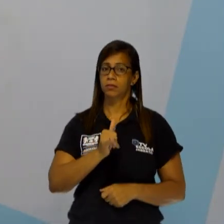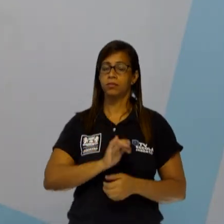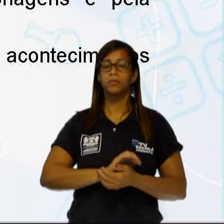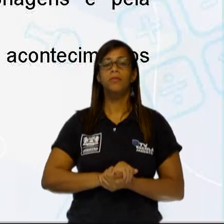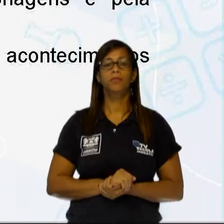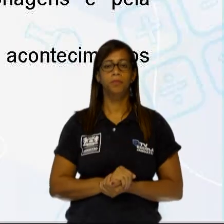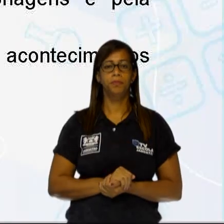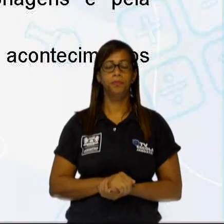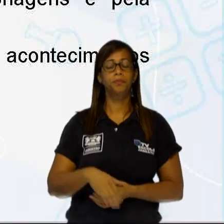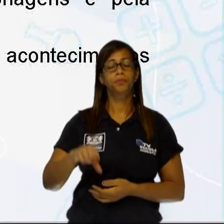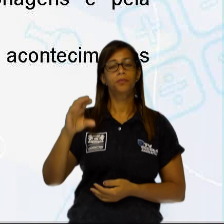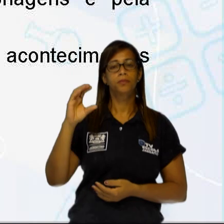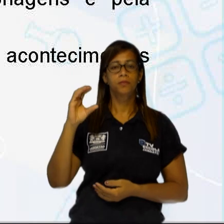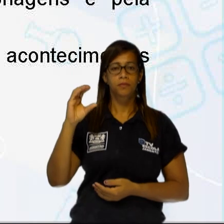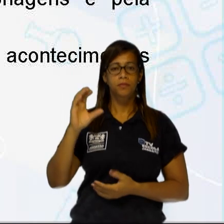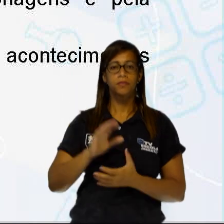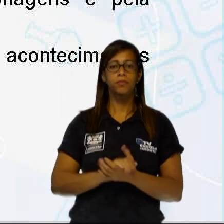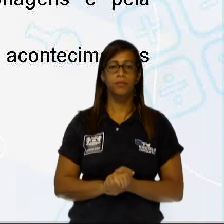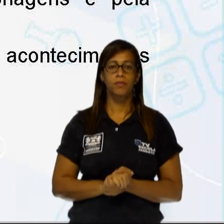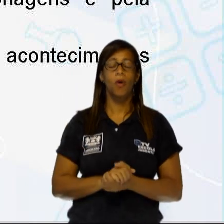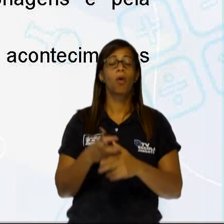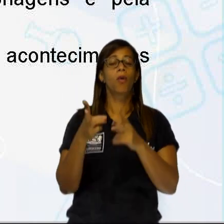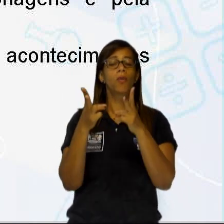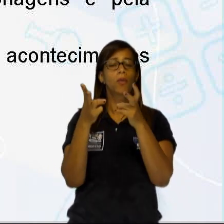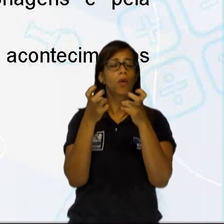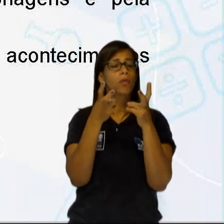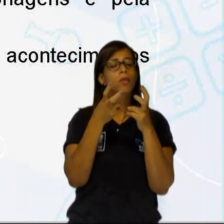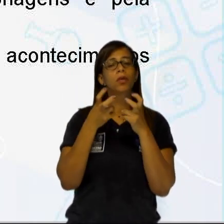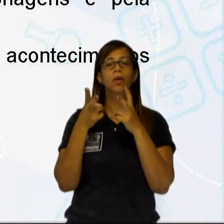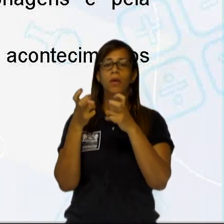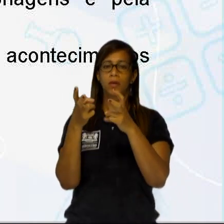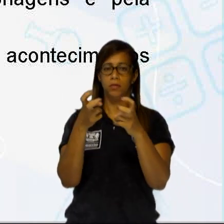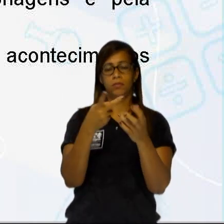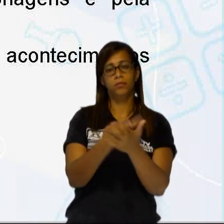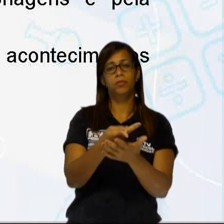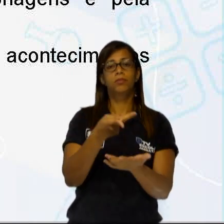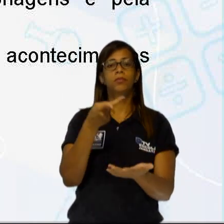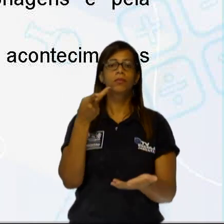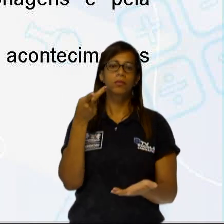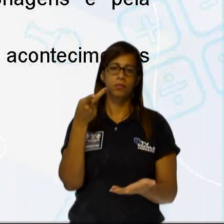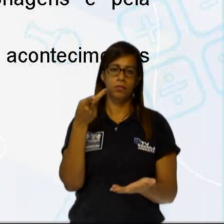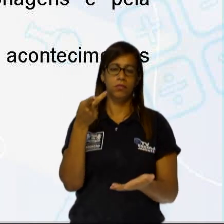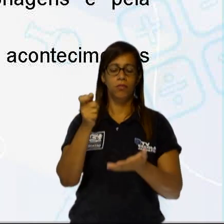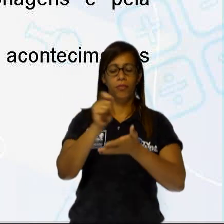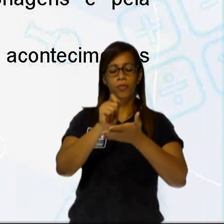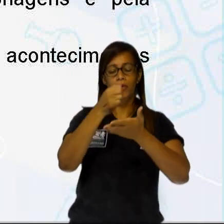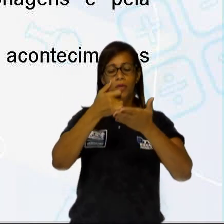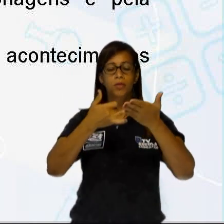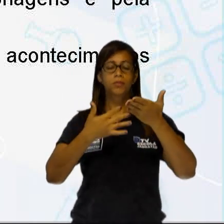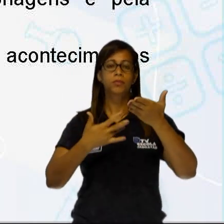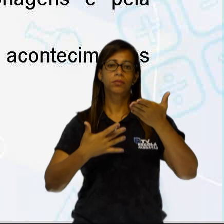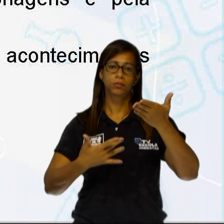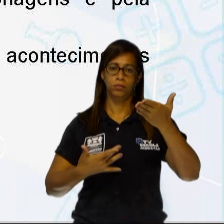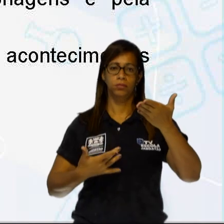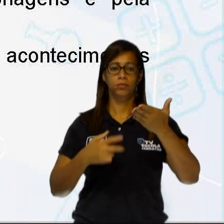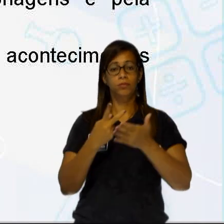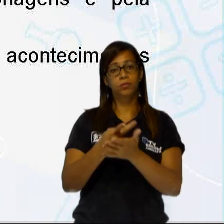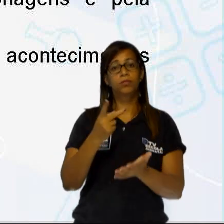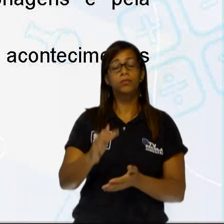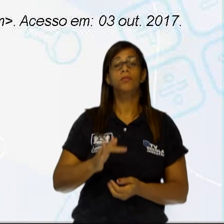C. Pela presença de um observador dos fatos, o qual descreve situações futuras de